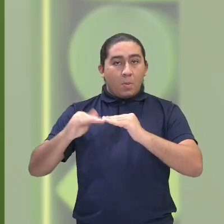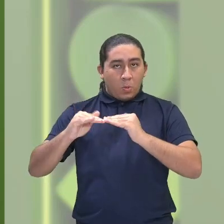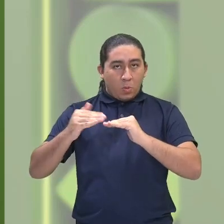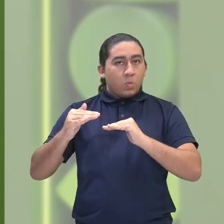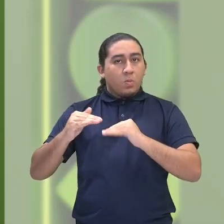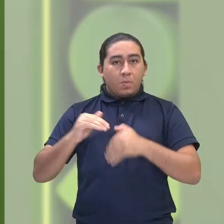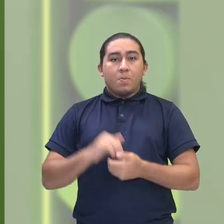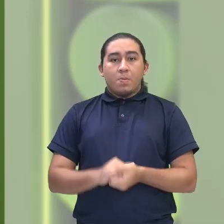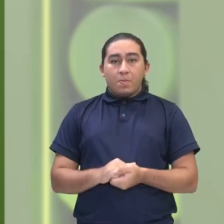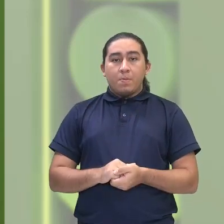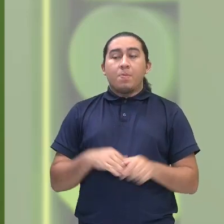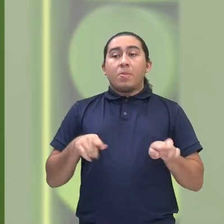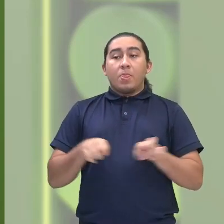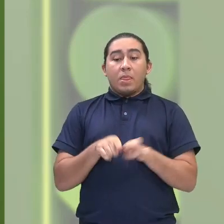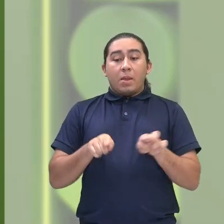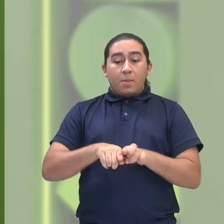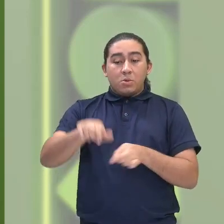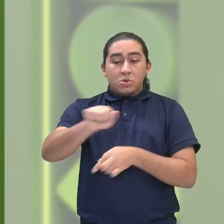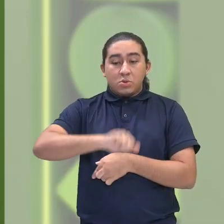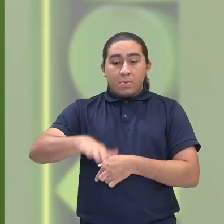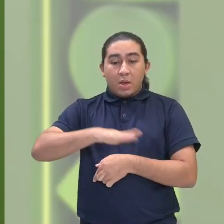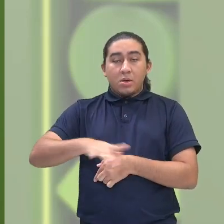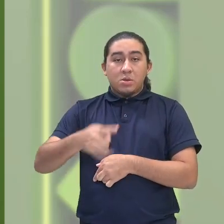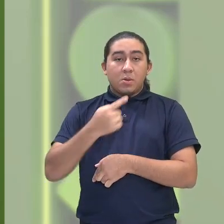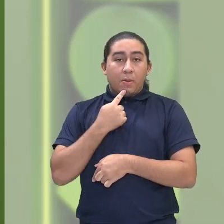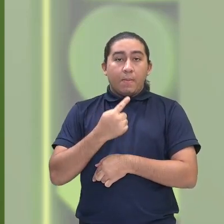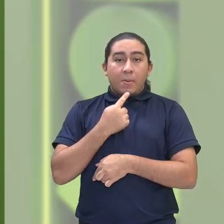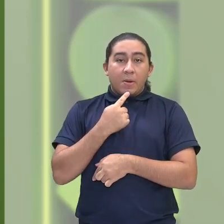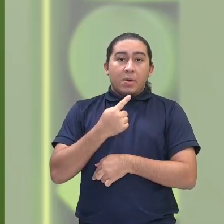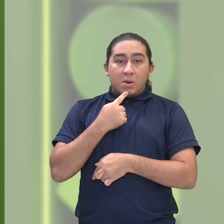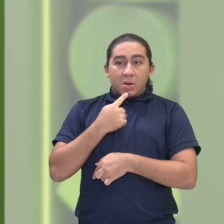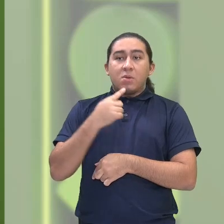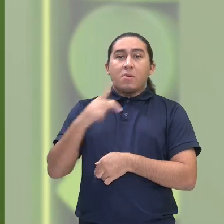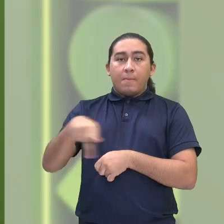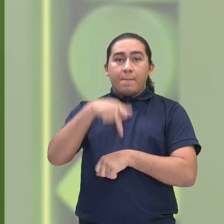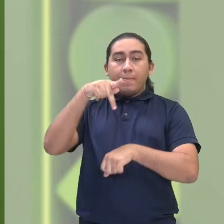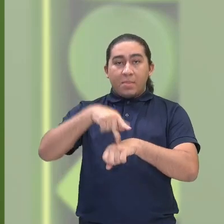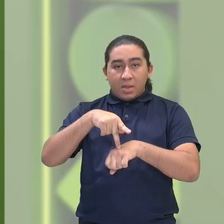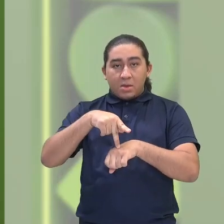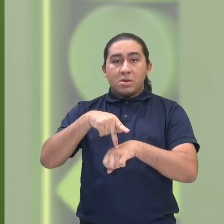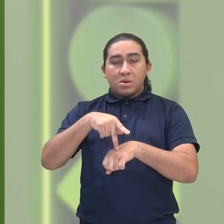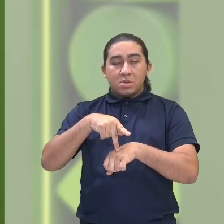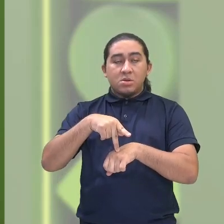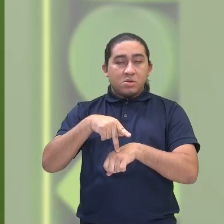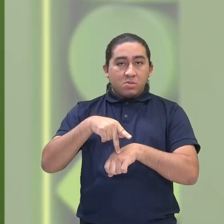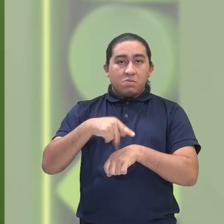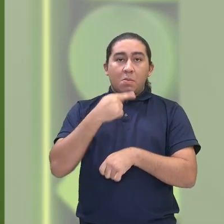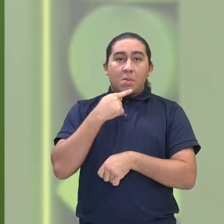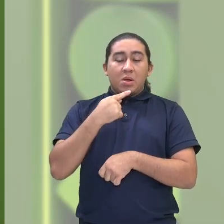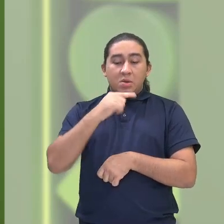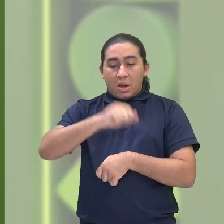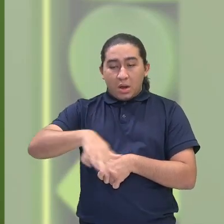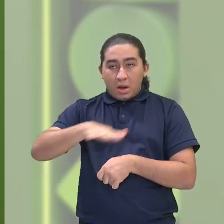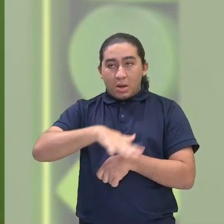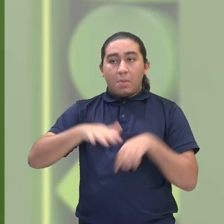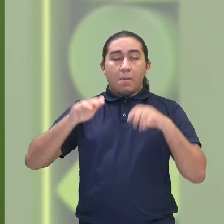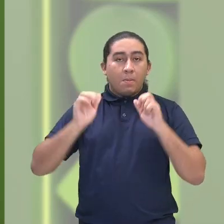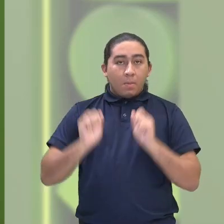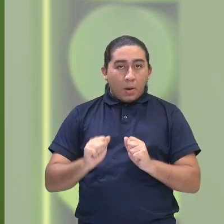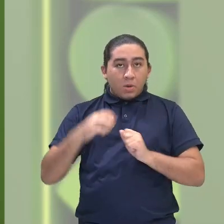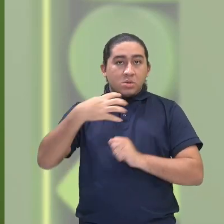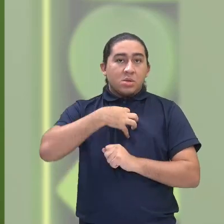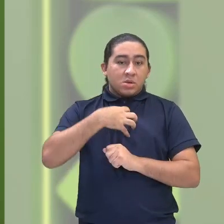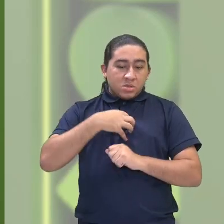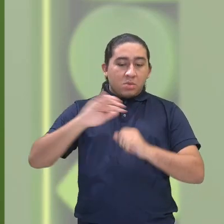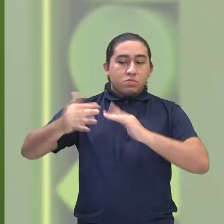E aquela região ali próxima, né, os países ali próximos a essa área, eles podem sentir esses